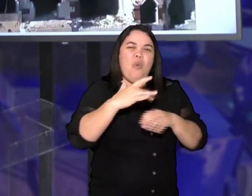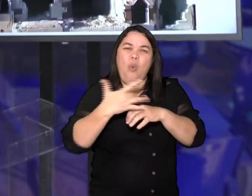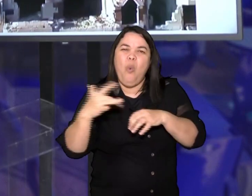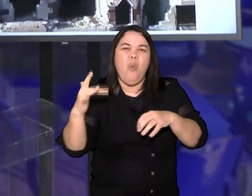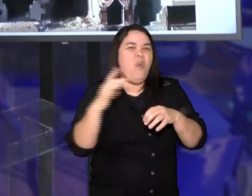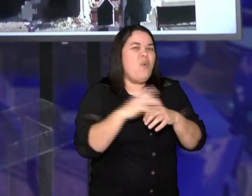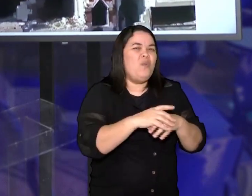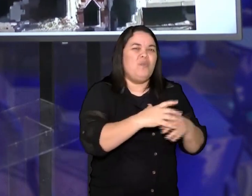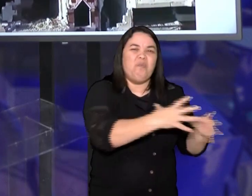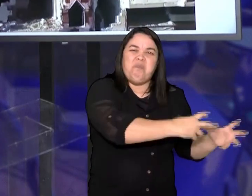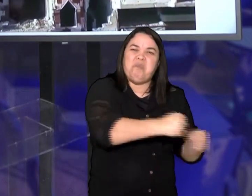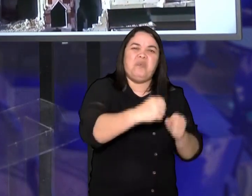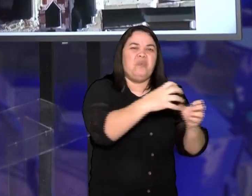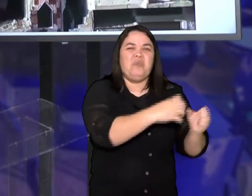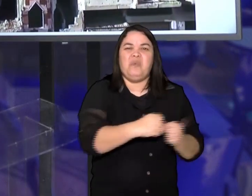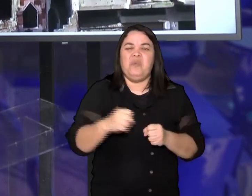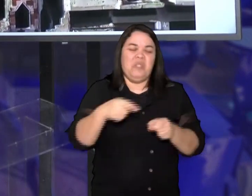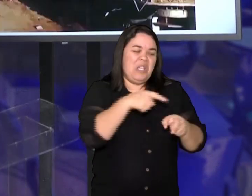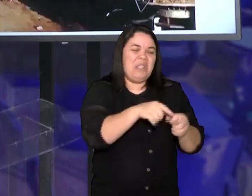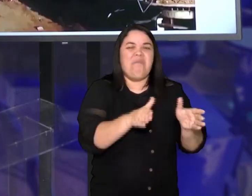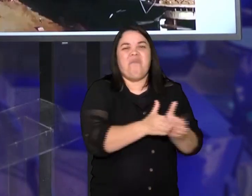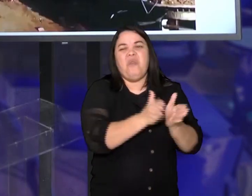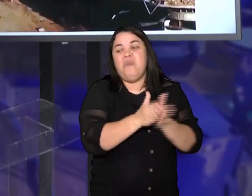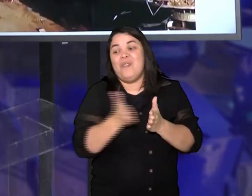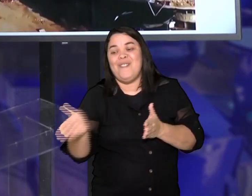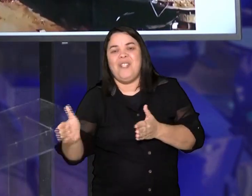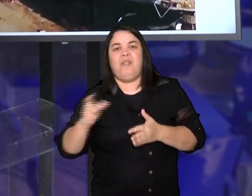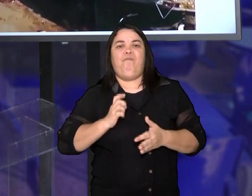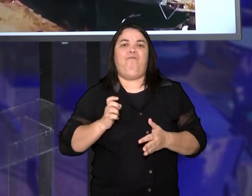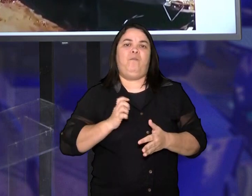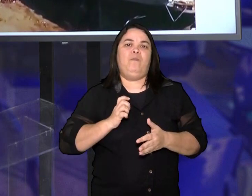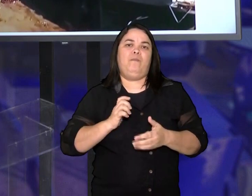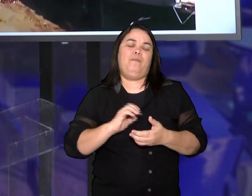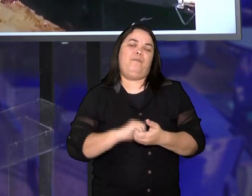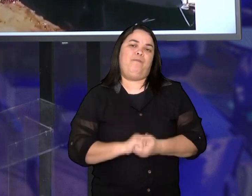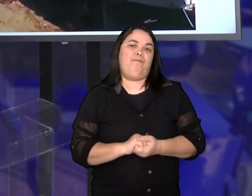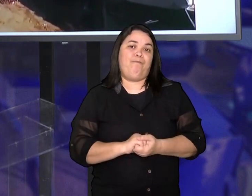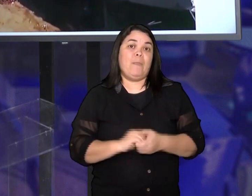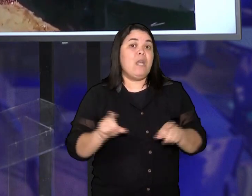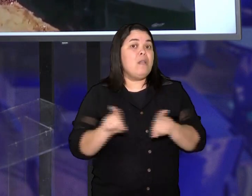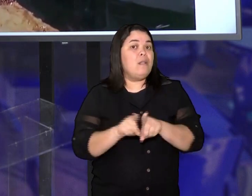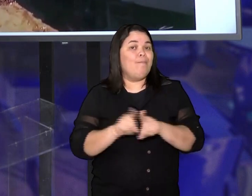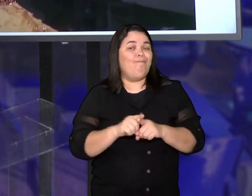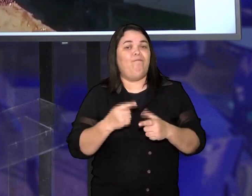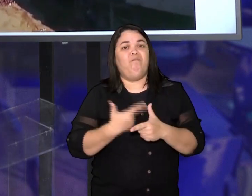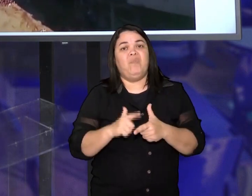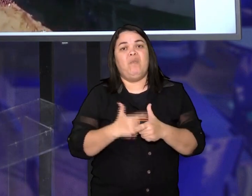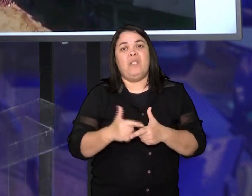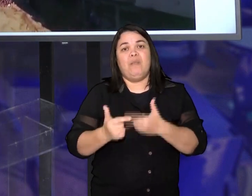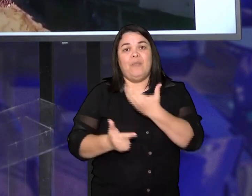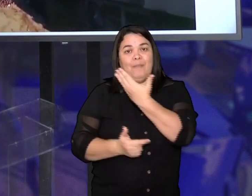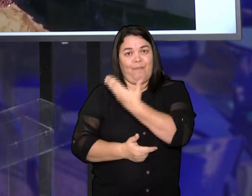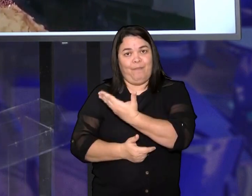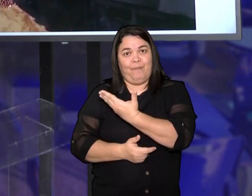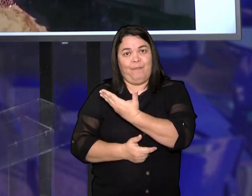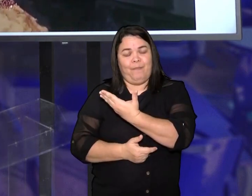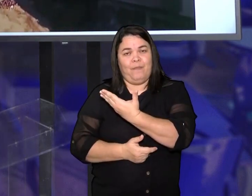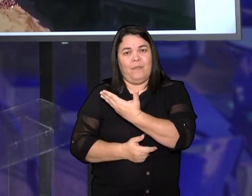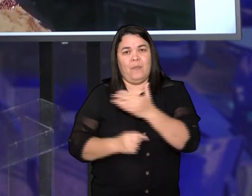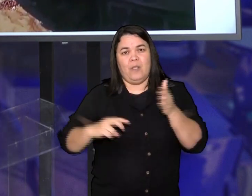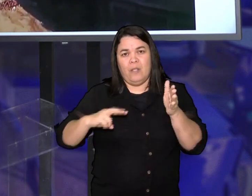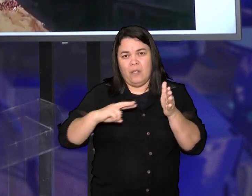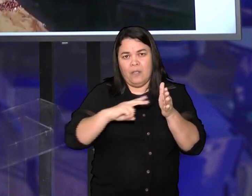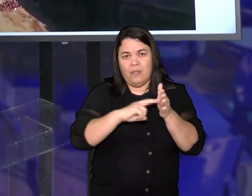acaba enfrentando, né, que nós vamos entender, é justamente o fato de você ter também na Síria,